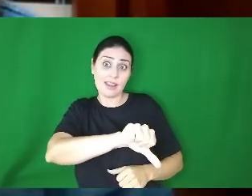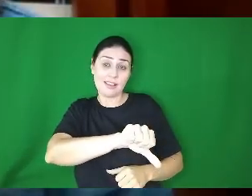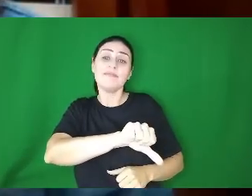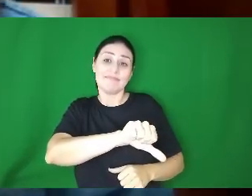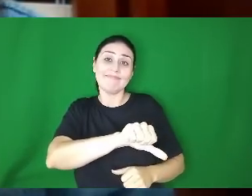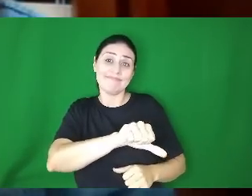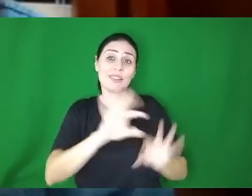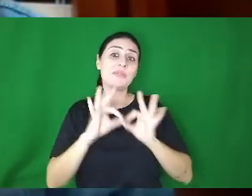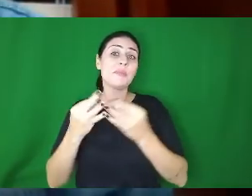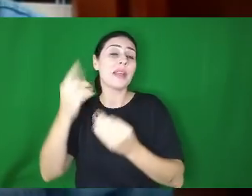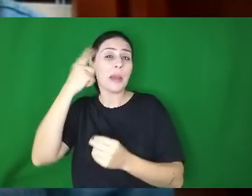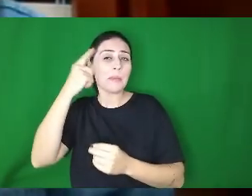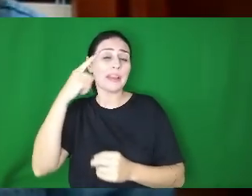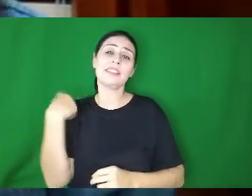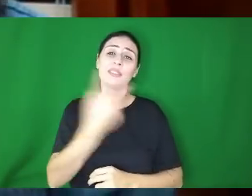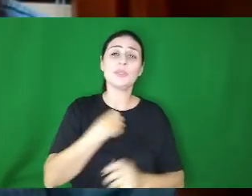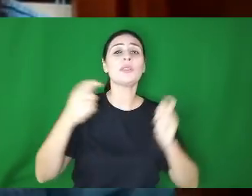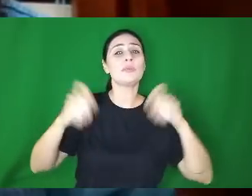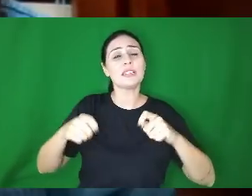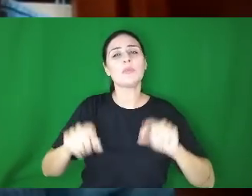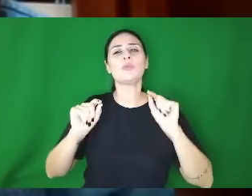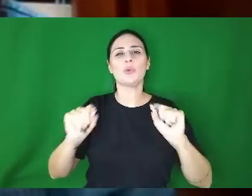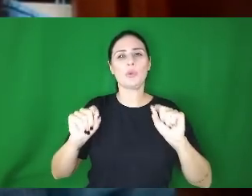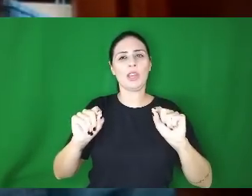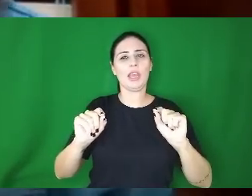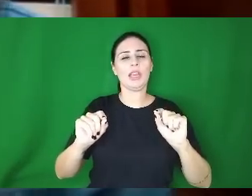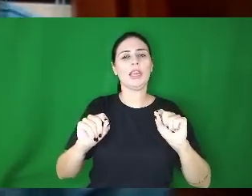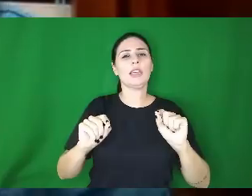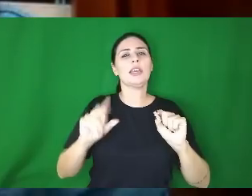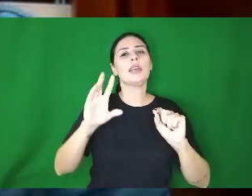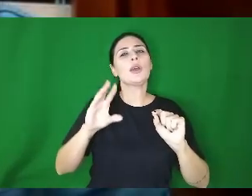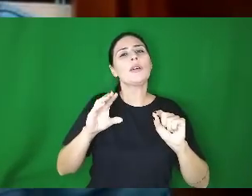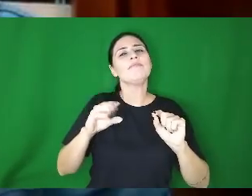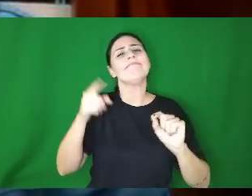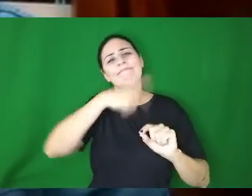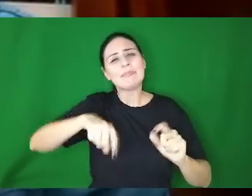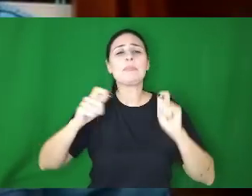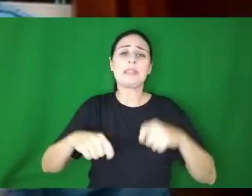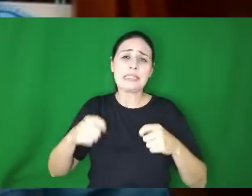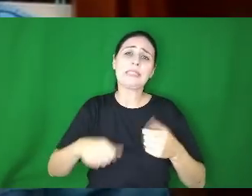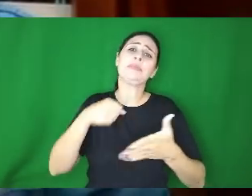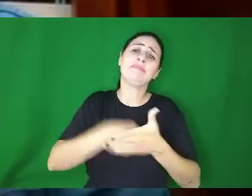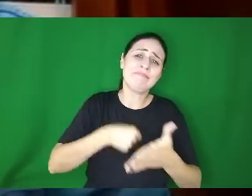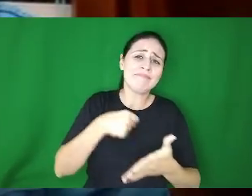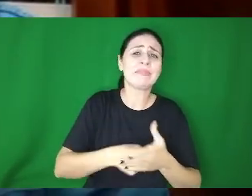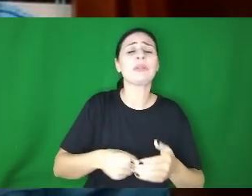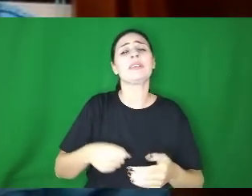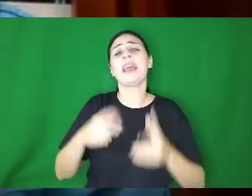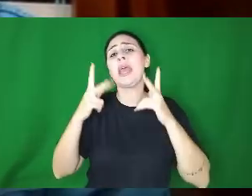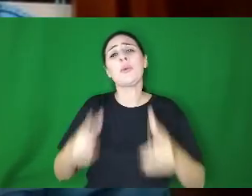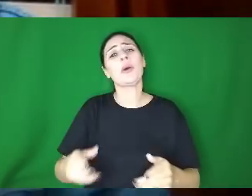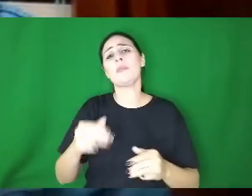eu ainda aposto, né, muito que, às vezes, os pais fazem algumas coisas, assim,